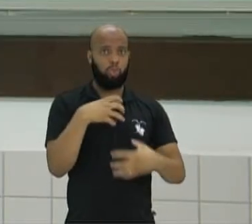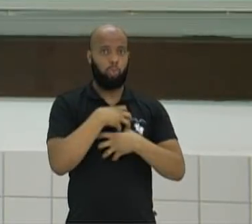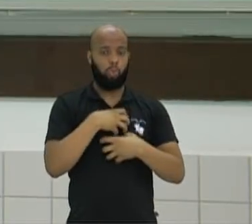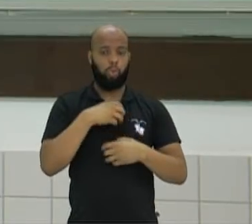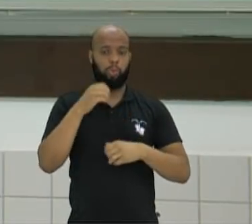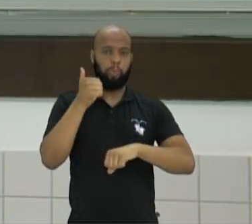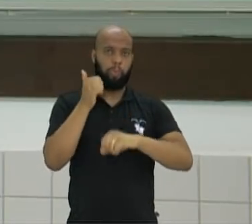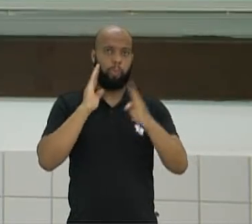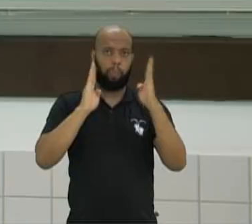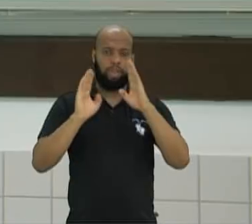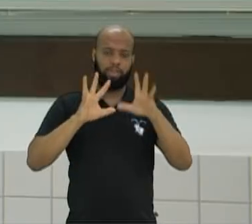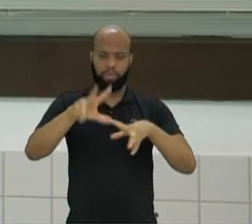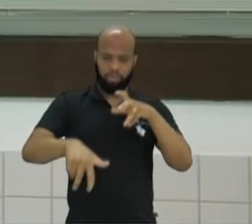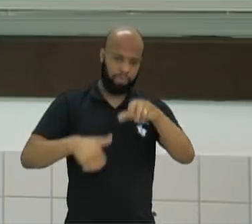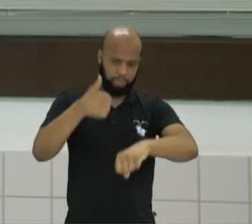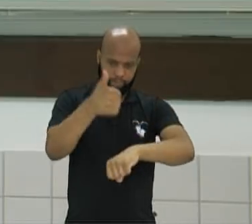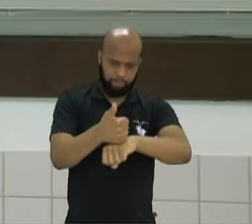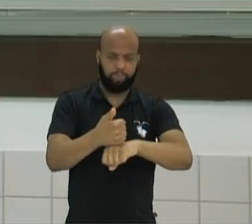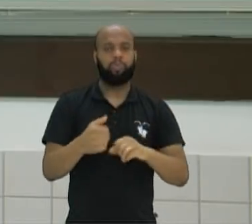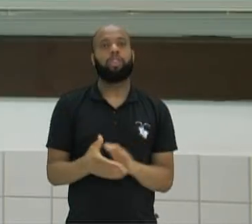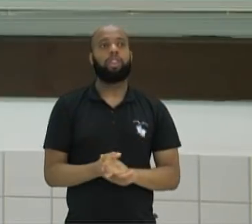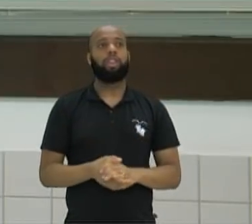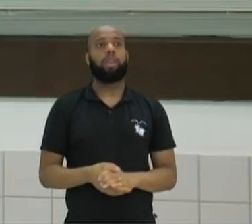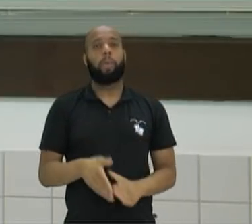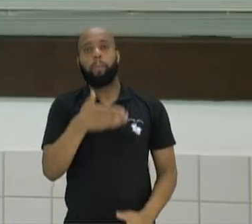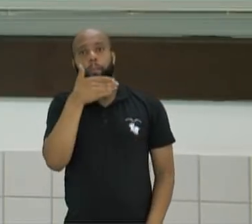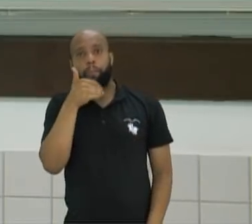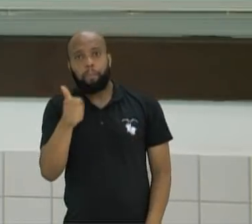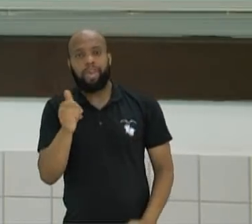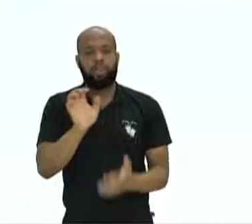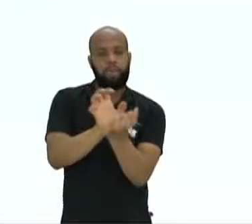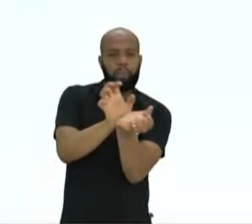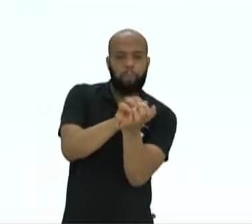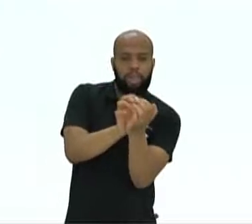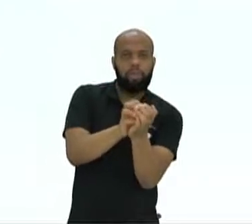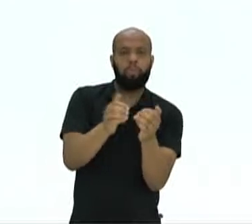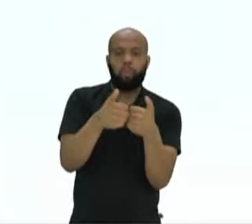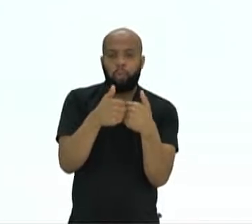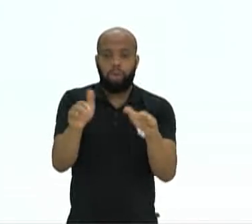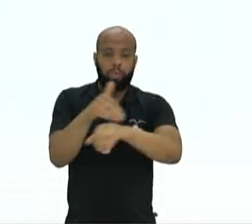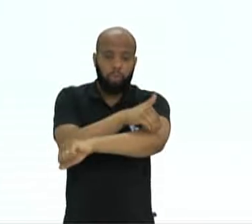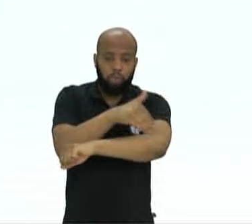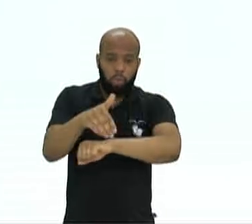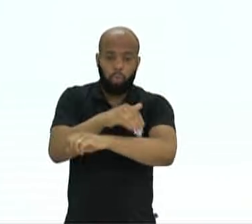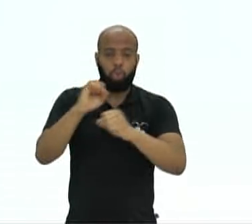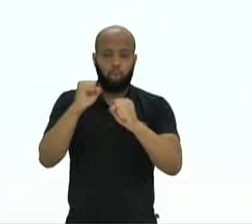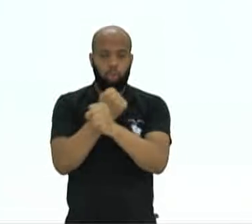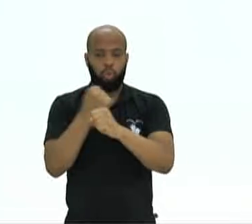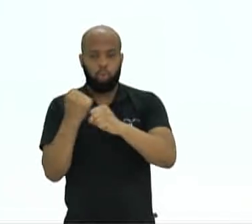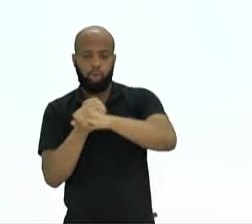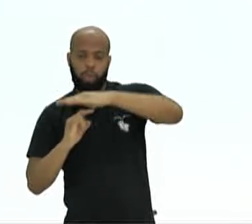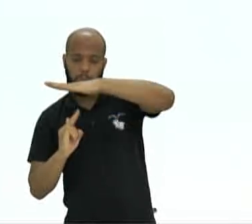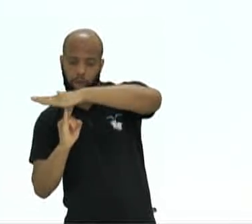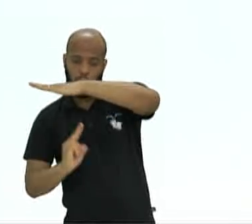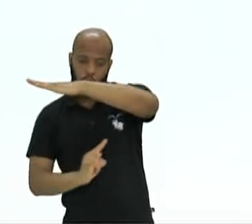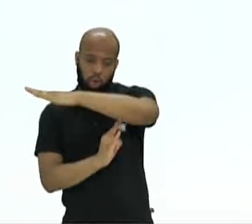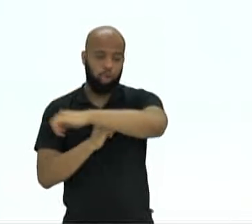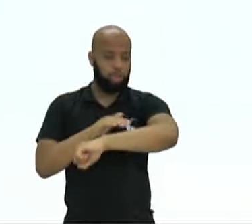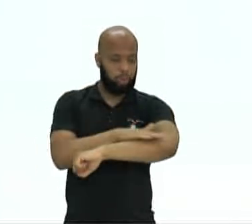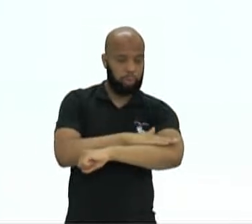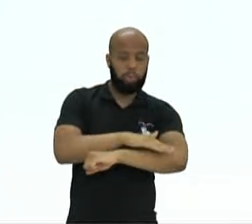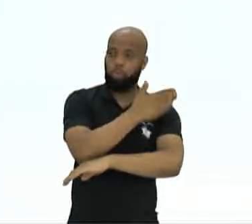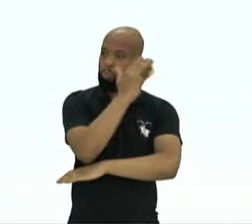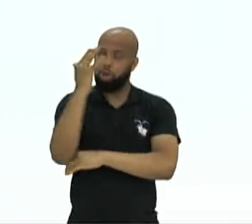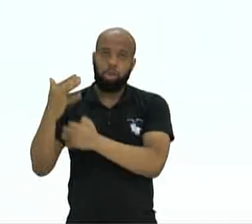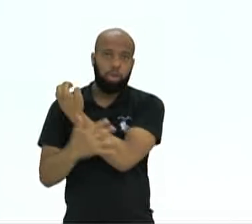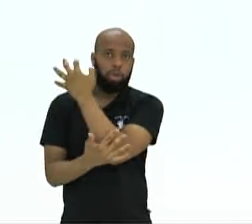Era possível. Melhoramentos em Recife, como calçamentos de ruas, abertura de canais, construção de pontes, jardins, hospitais. Houve essa